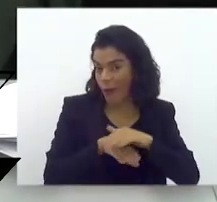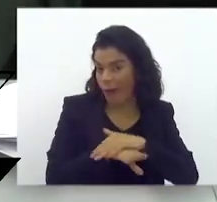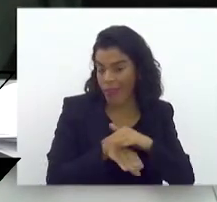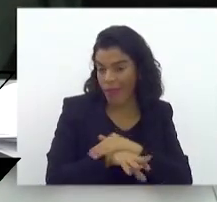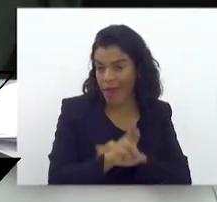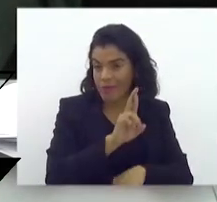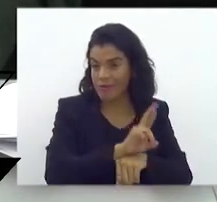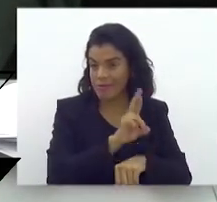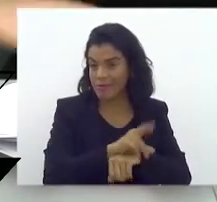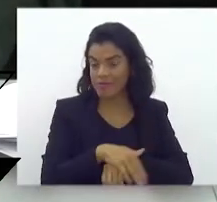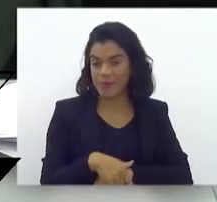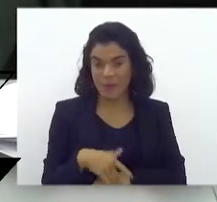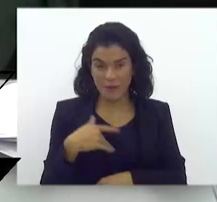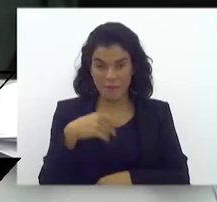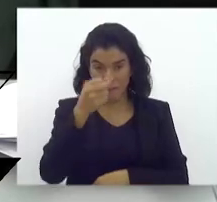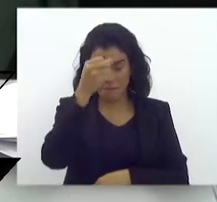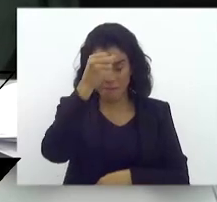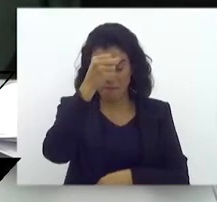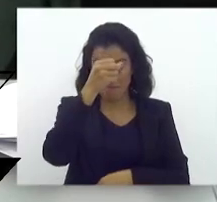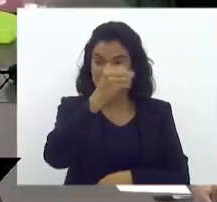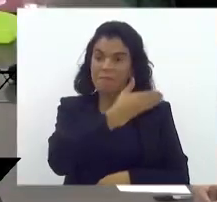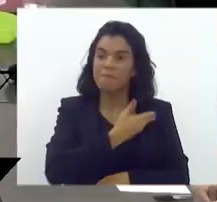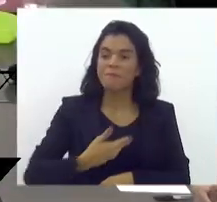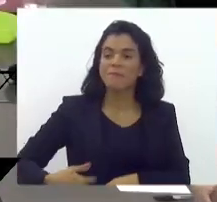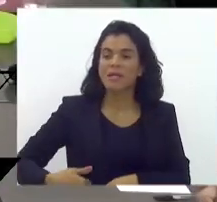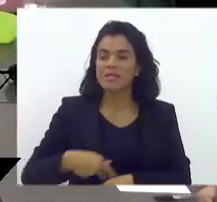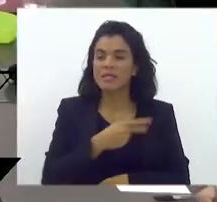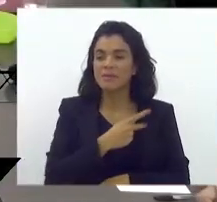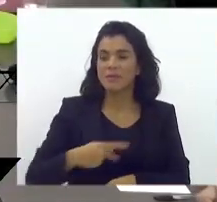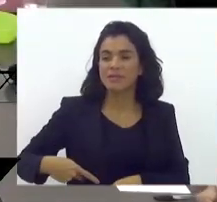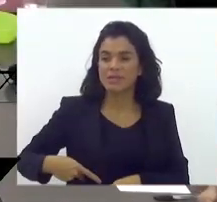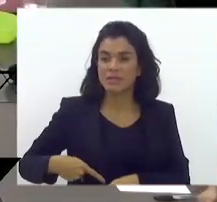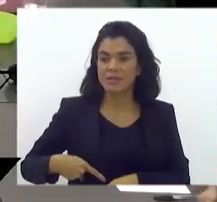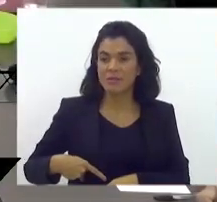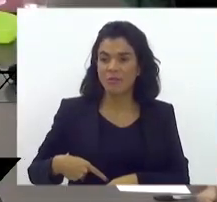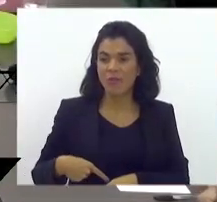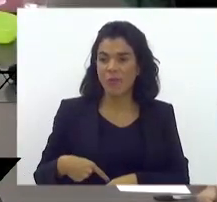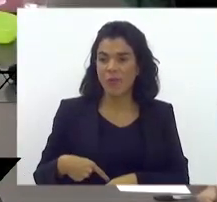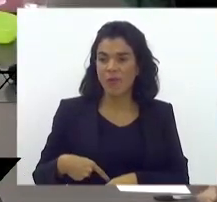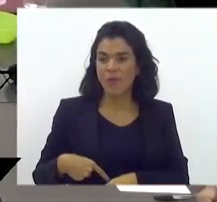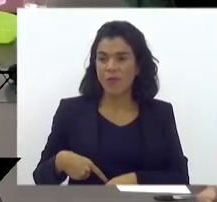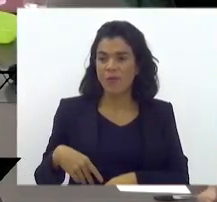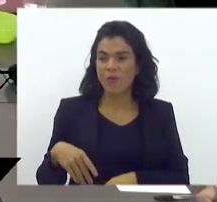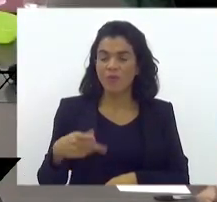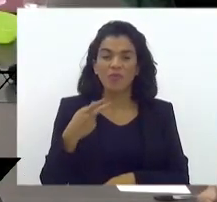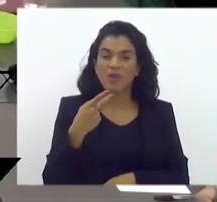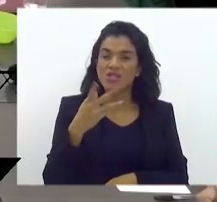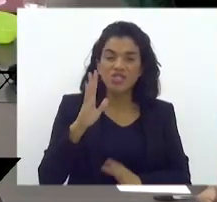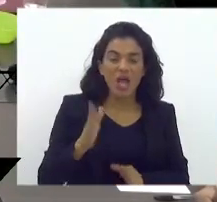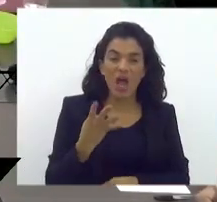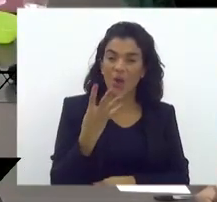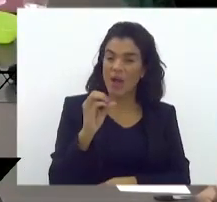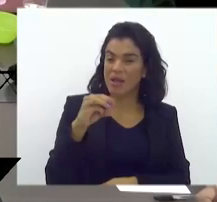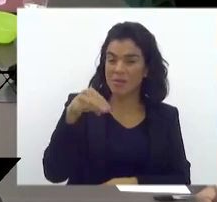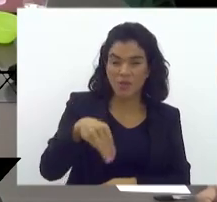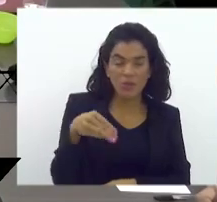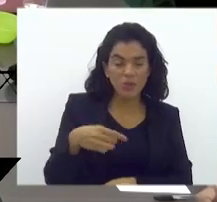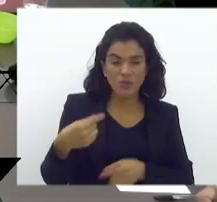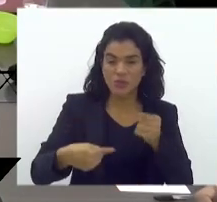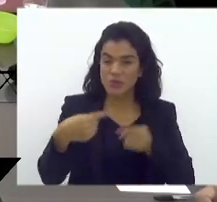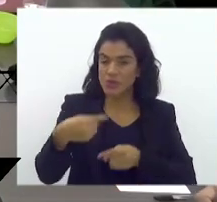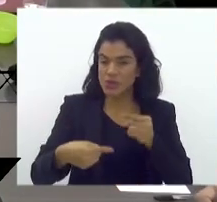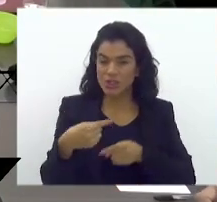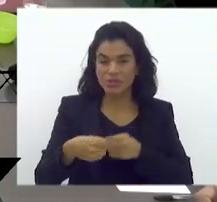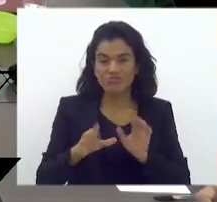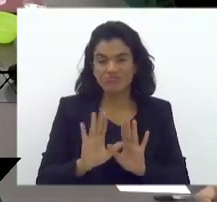do gasto. Presidente, me permite? Presidente, me permite muito rapidamente? A gente está adentrando no mérito, a gente já está há 40 minutos discutindo o que não é